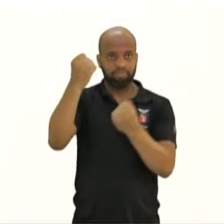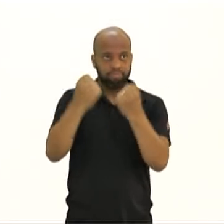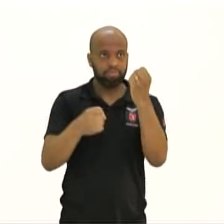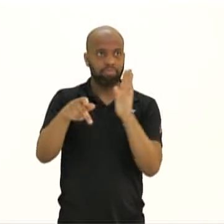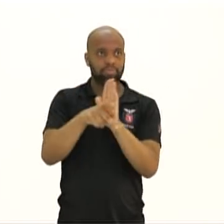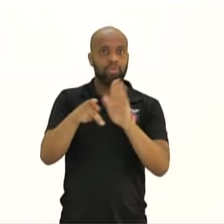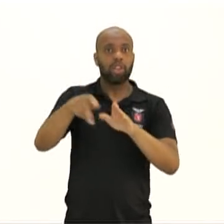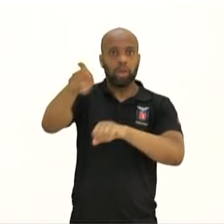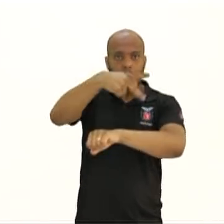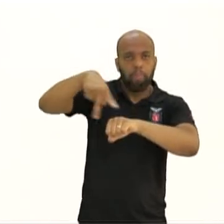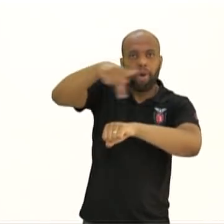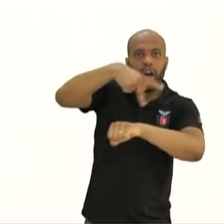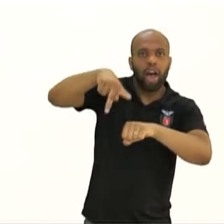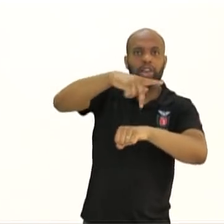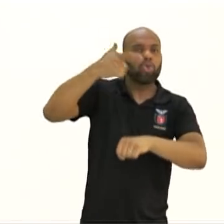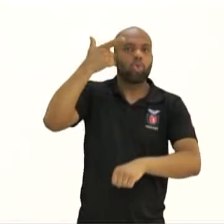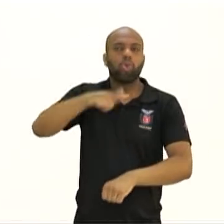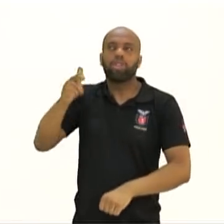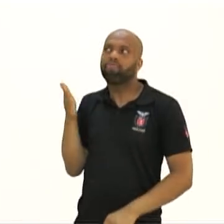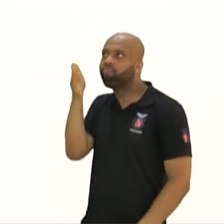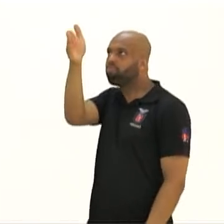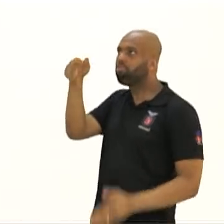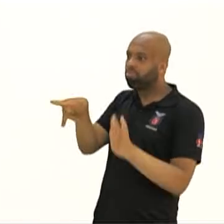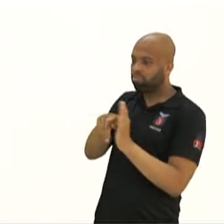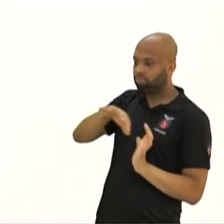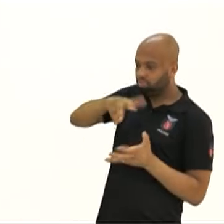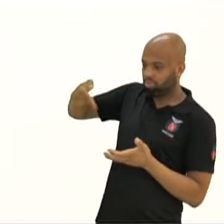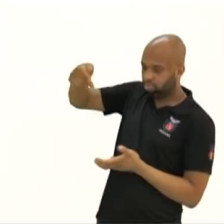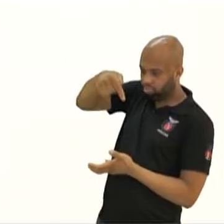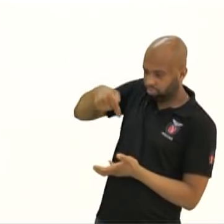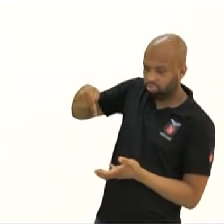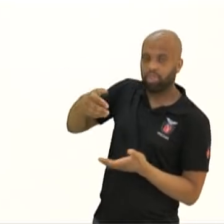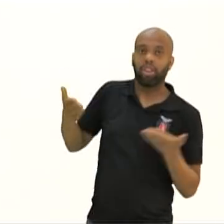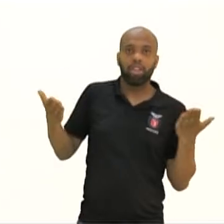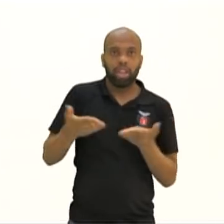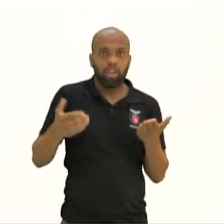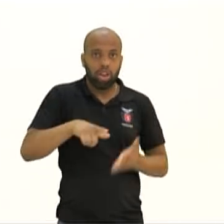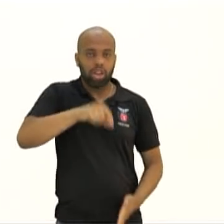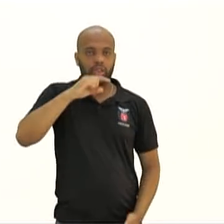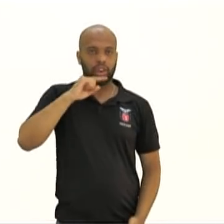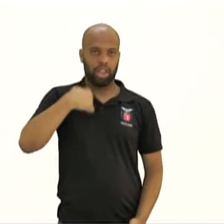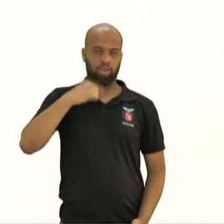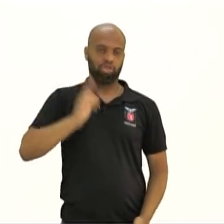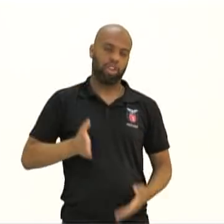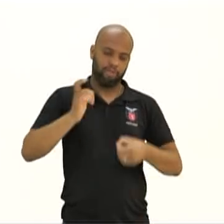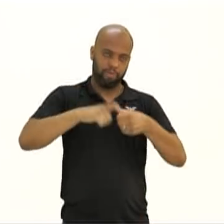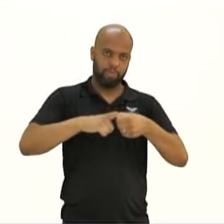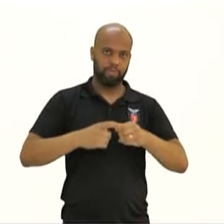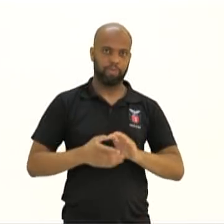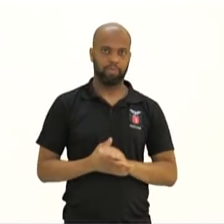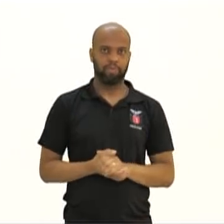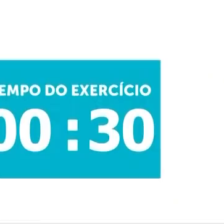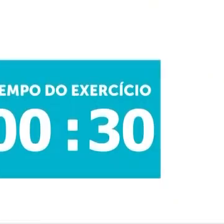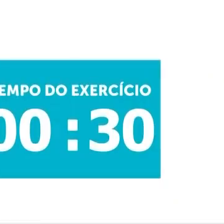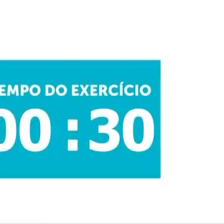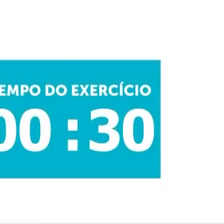para o país se inserir no mercado internacional? Marque a alternativa, volto no instantinho.